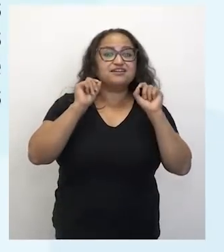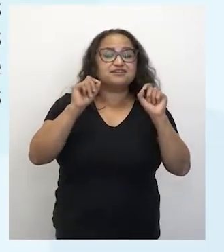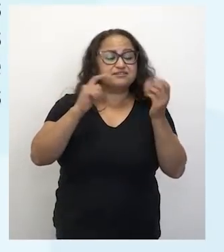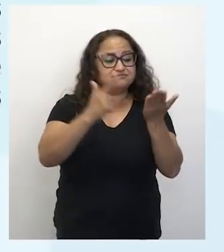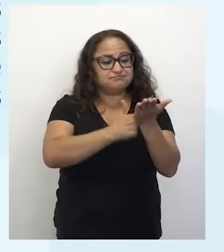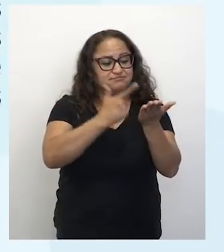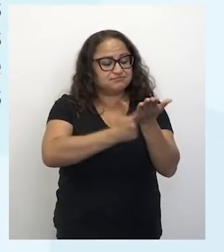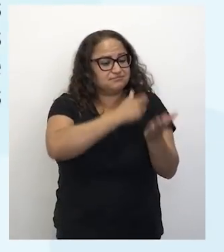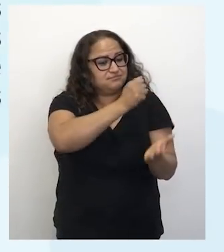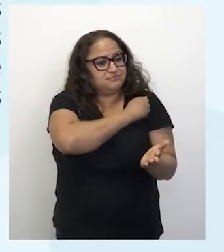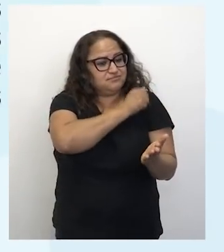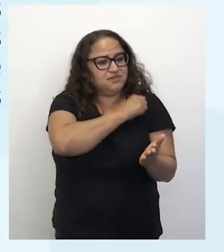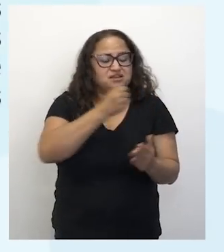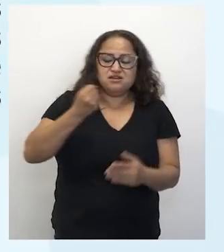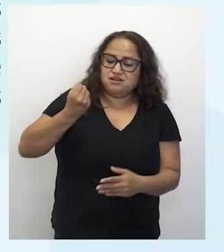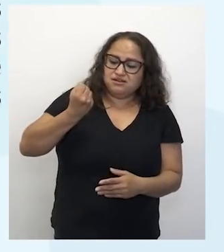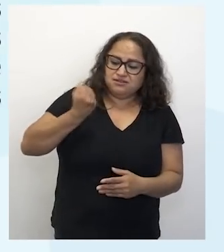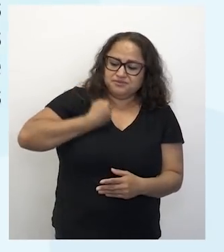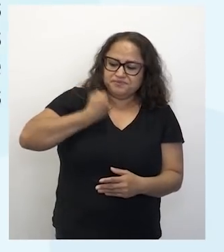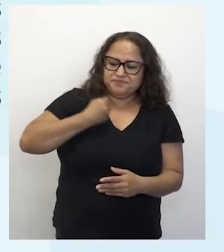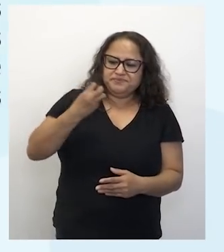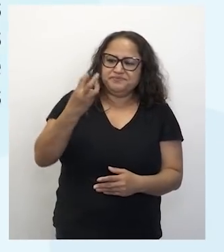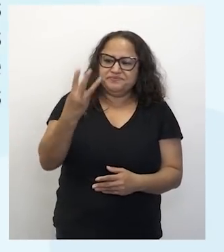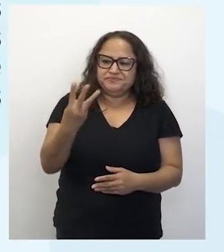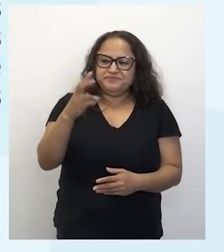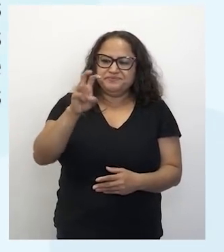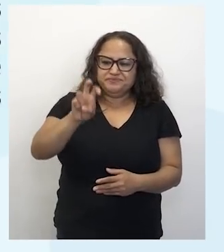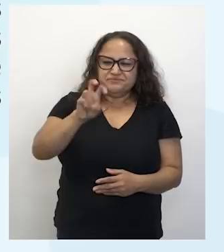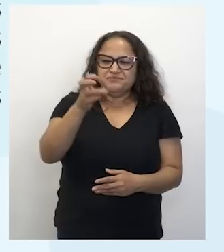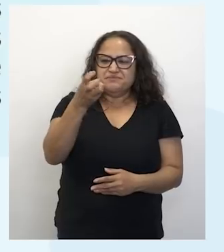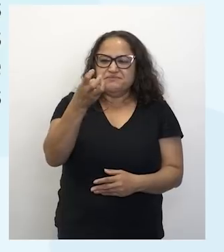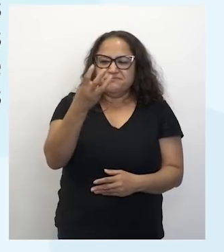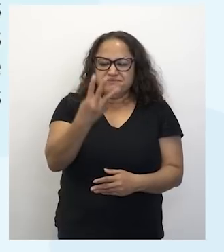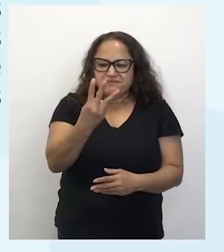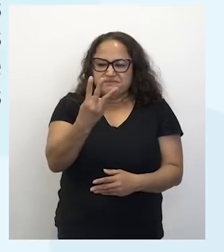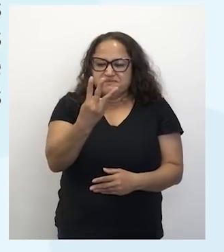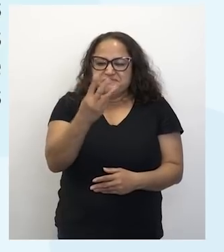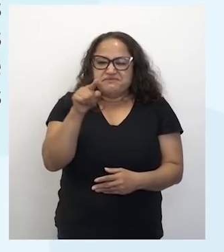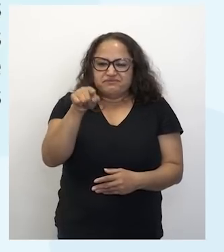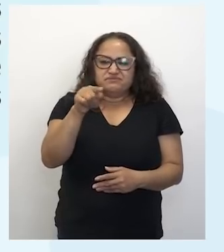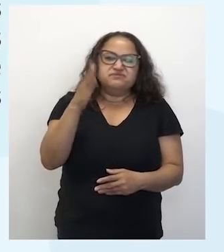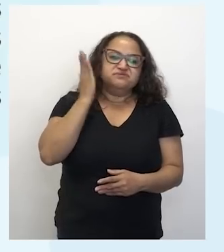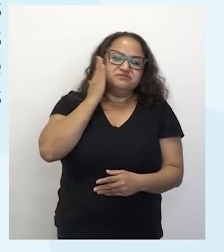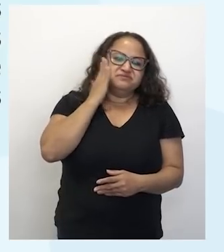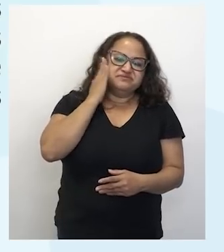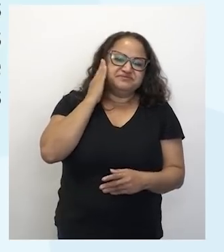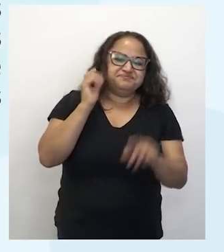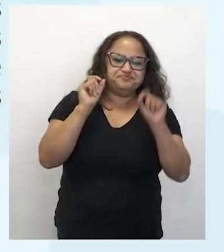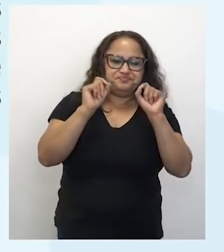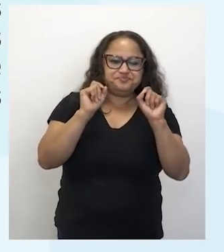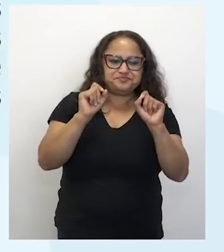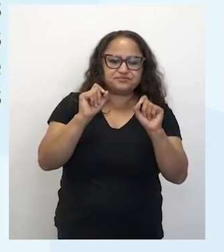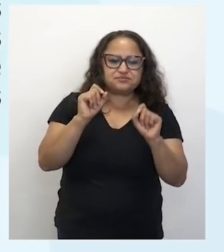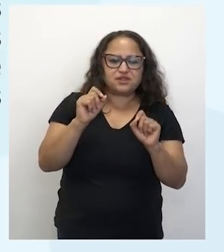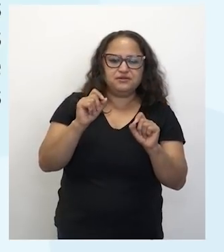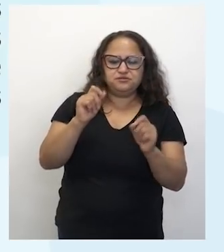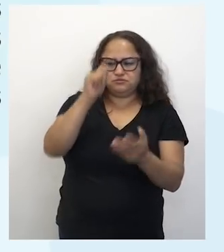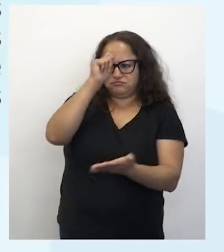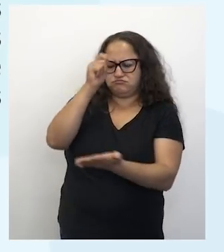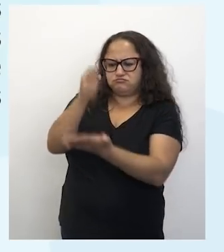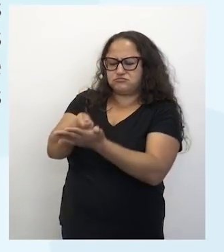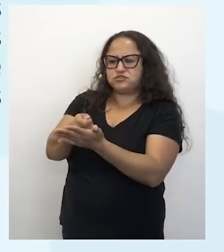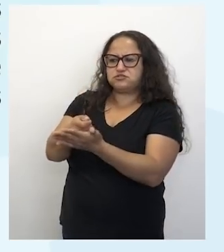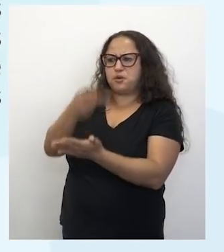do aluno é lá na página 353. Diz lá, você sabia que muitas das decisões que uma pessoa